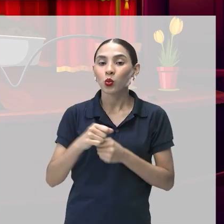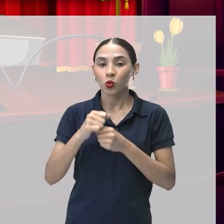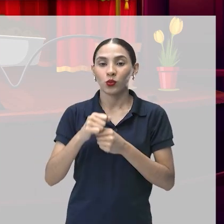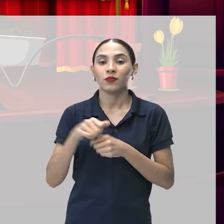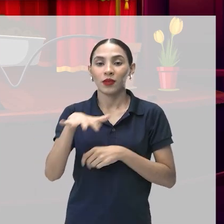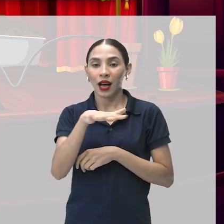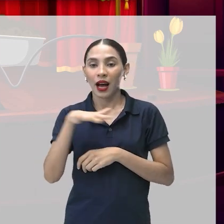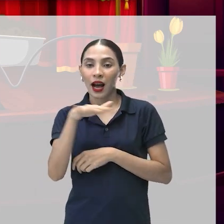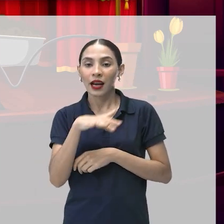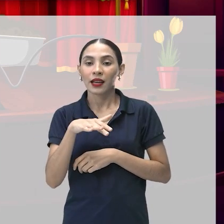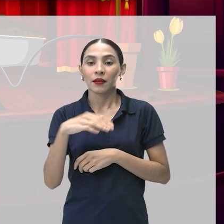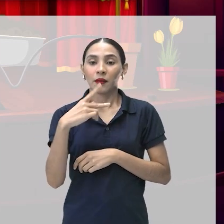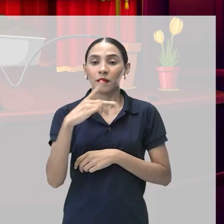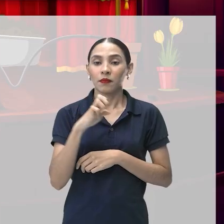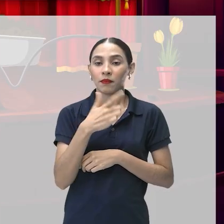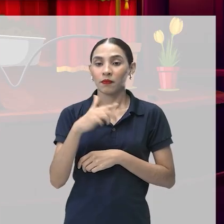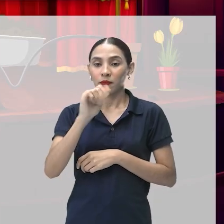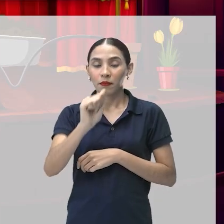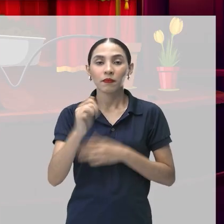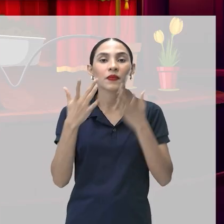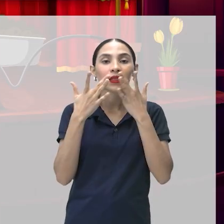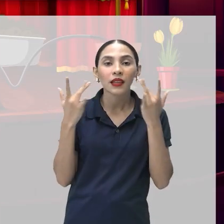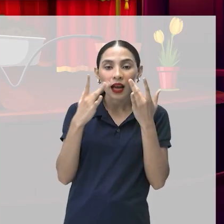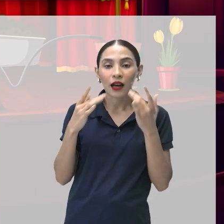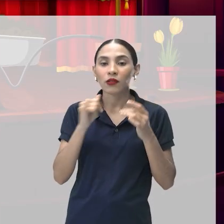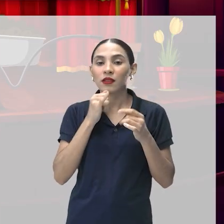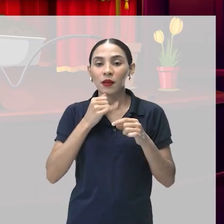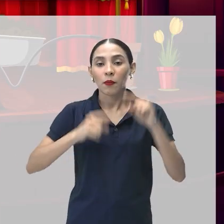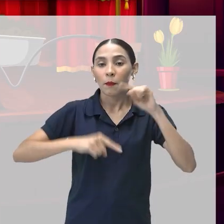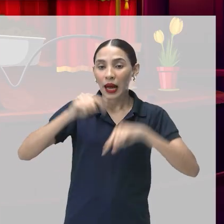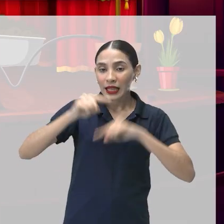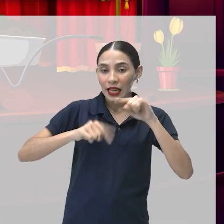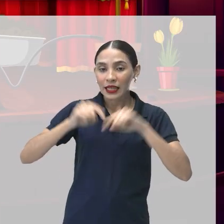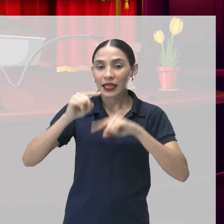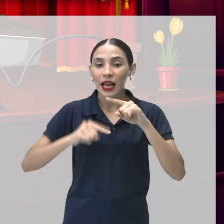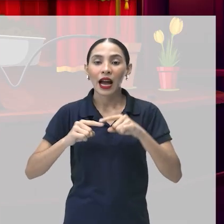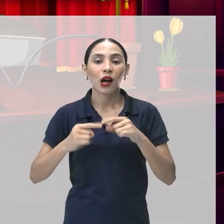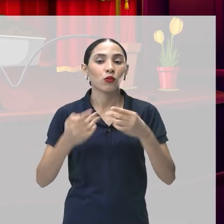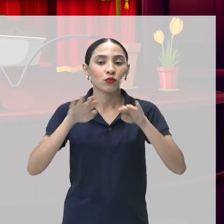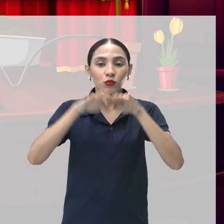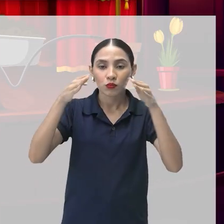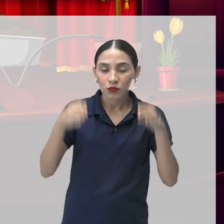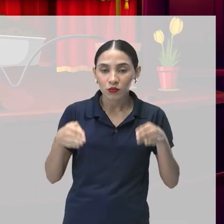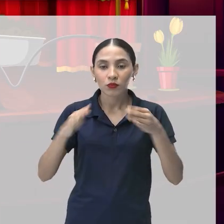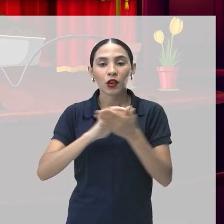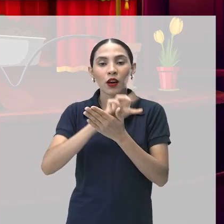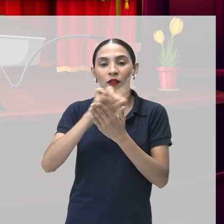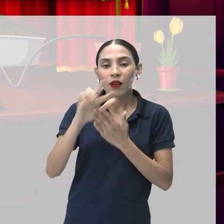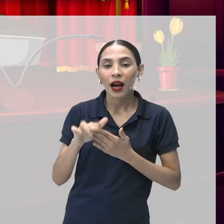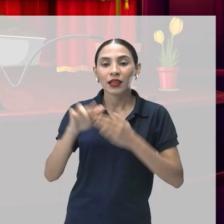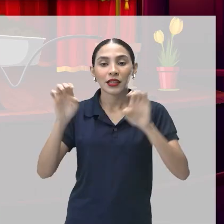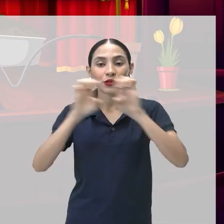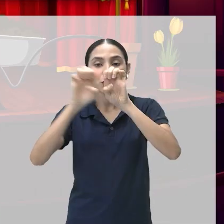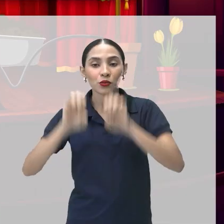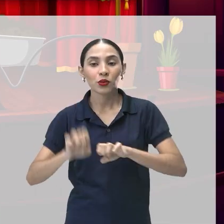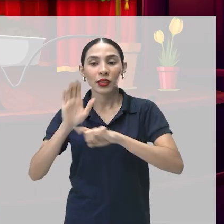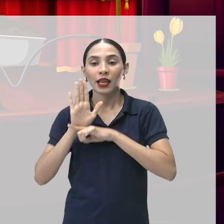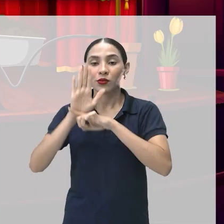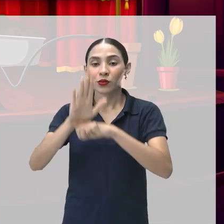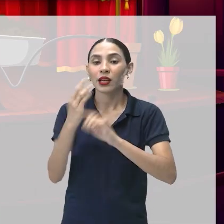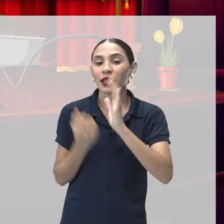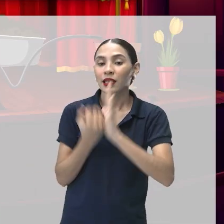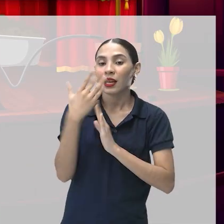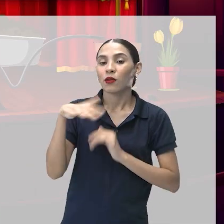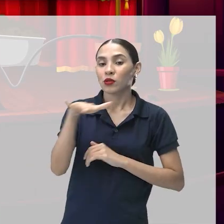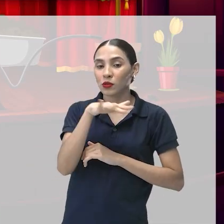o ambiente físico da peça, como objetos de cena, móveis, decorações e estruturas que ajudam a criar